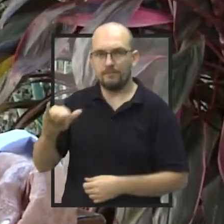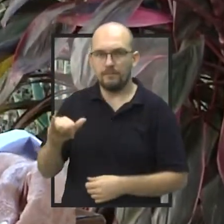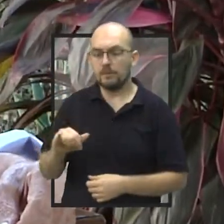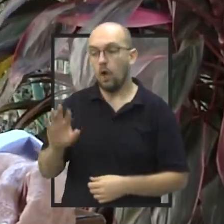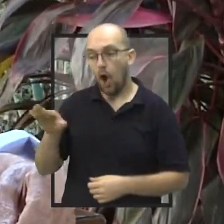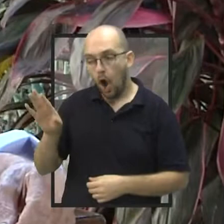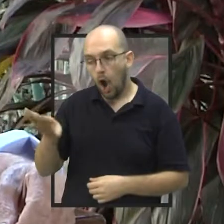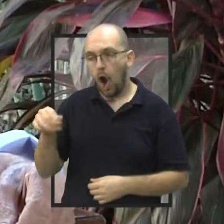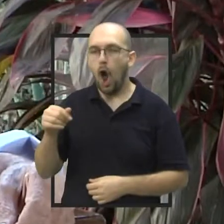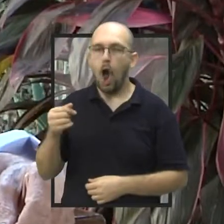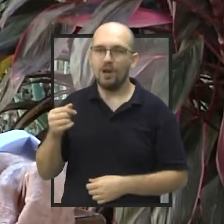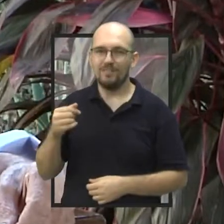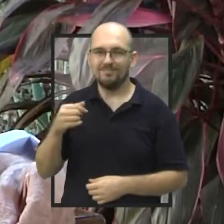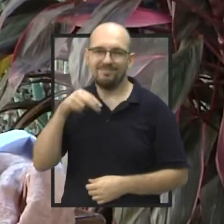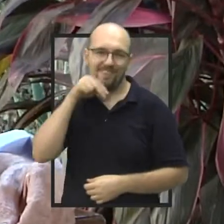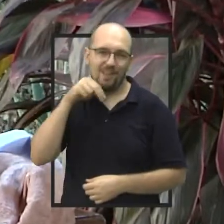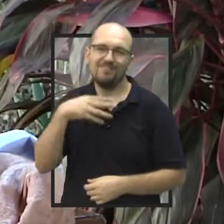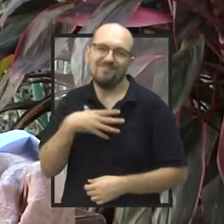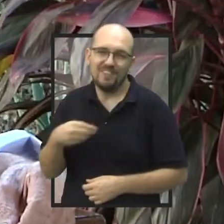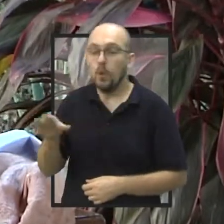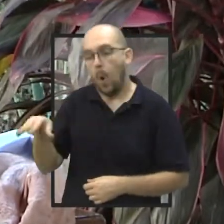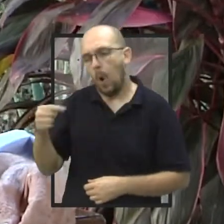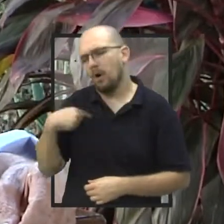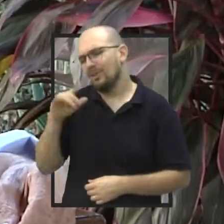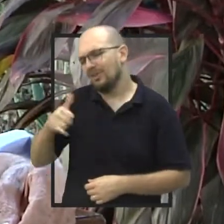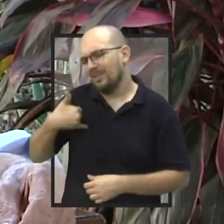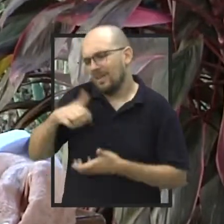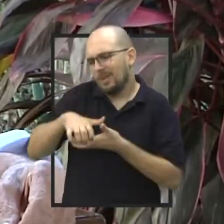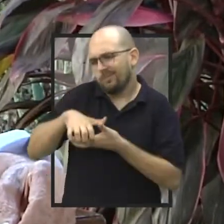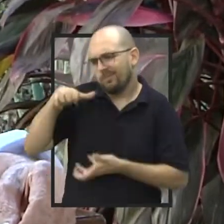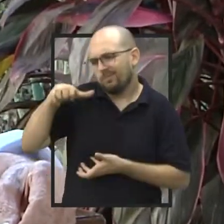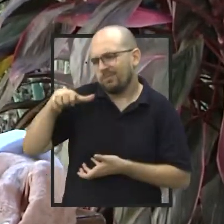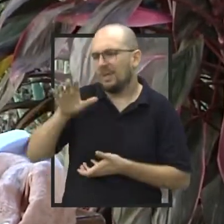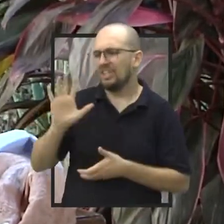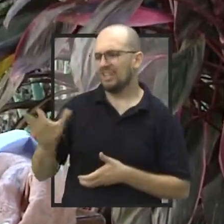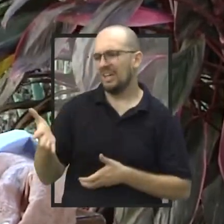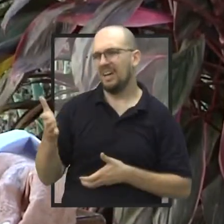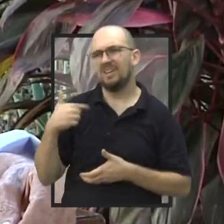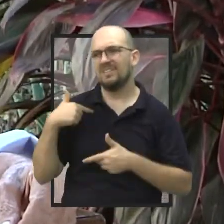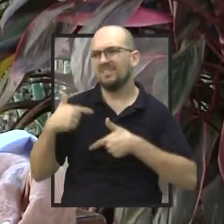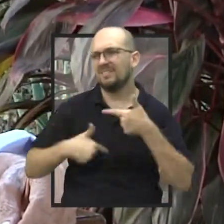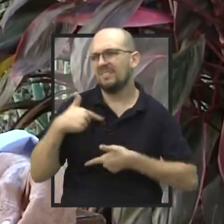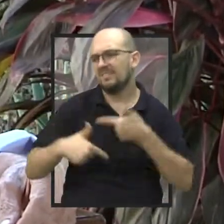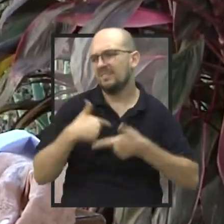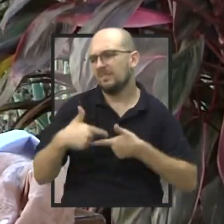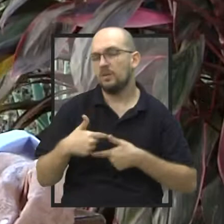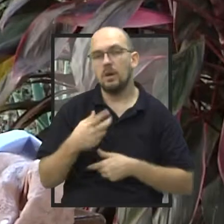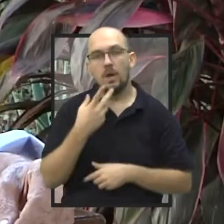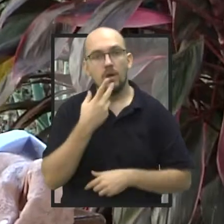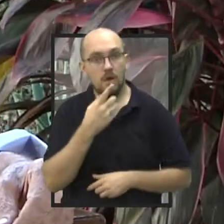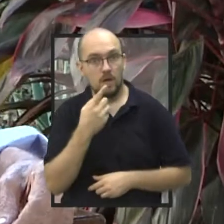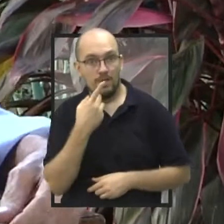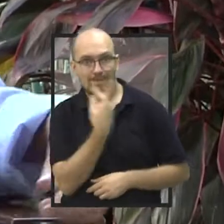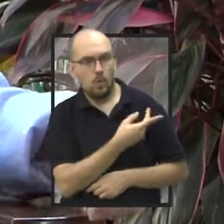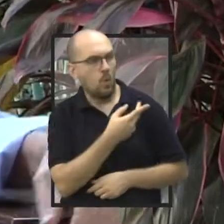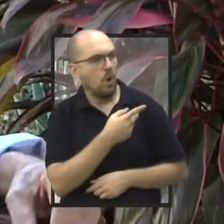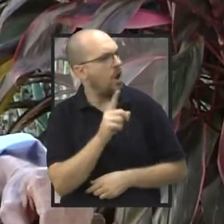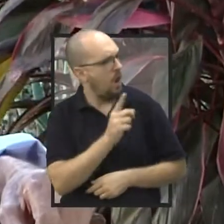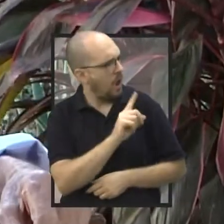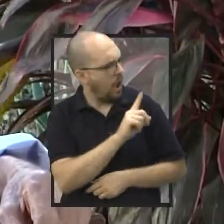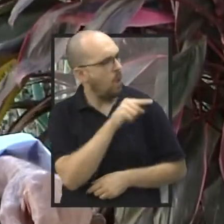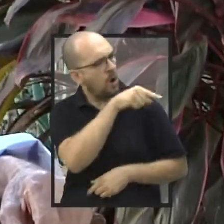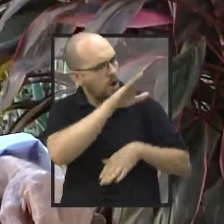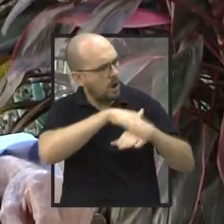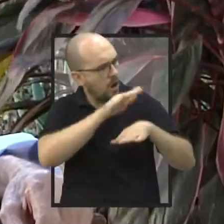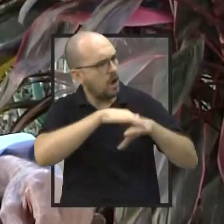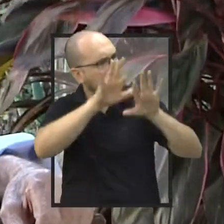sabe, filho, eu já sou um homem idoso, já fiz o que eu pude fazer. Ele disse para mim, não,